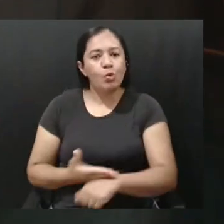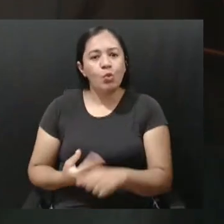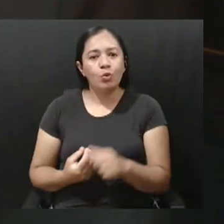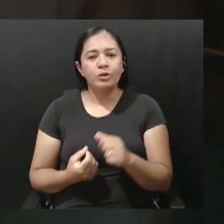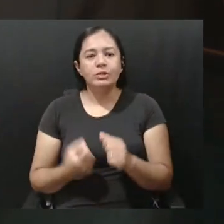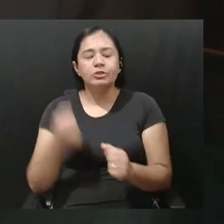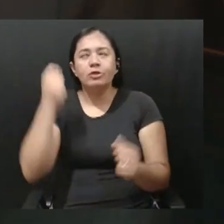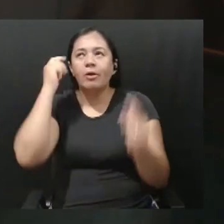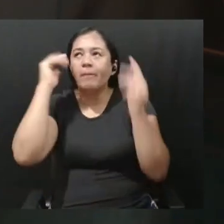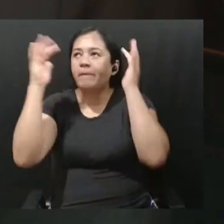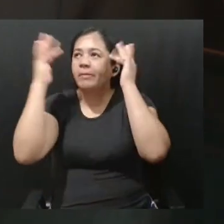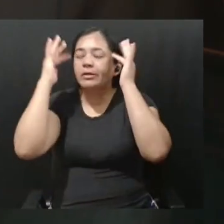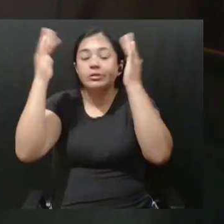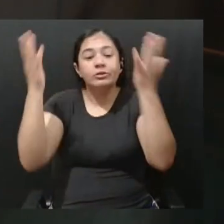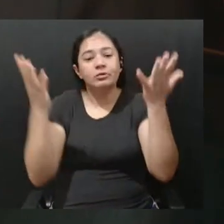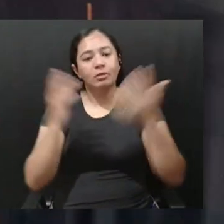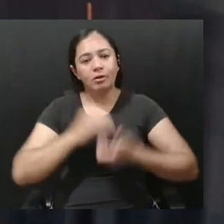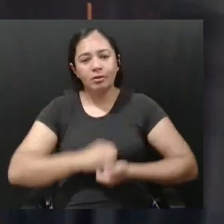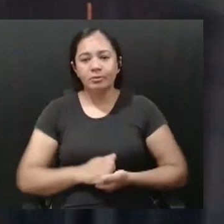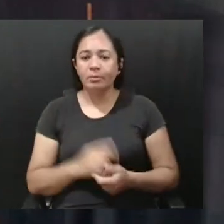cabeça, né?